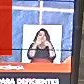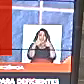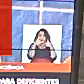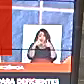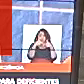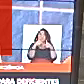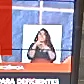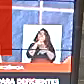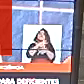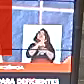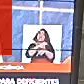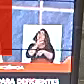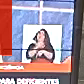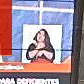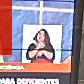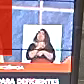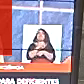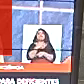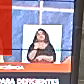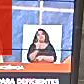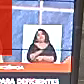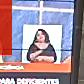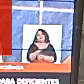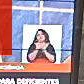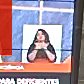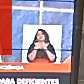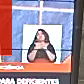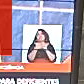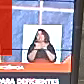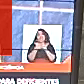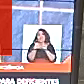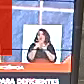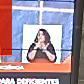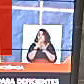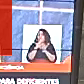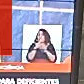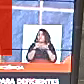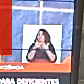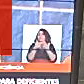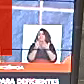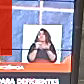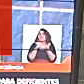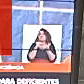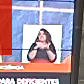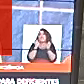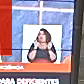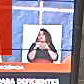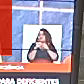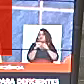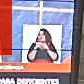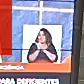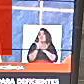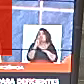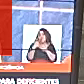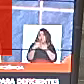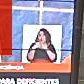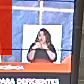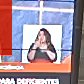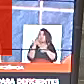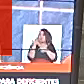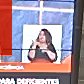capacidade, porque eu sempre fui muito bom em cálculo e matemática, até hoje. E graças a Deus eu tenho todos os meus filhos, no meu tido